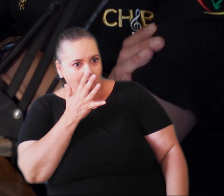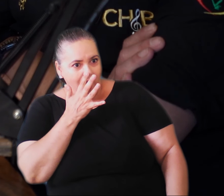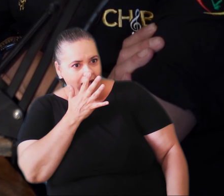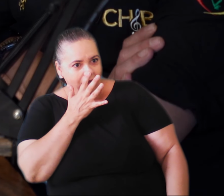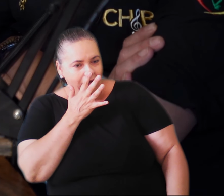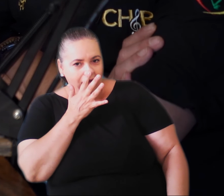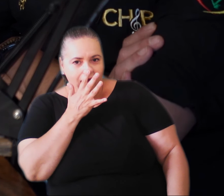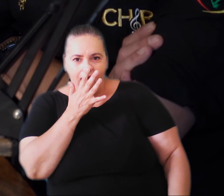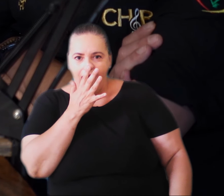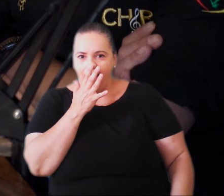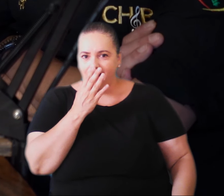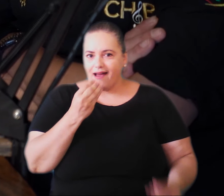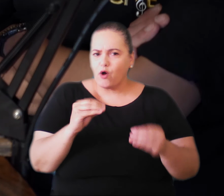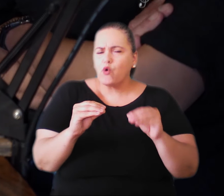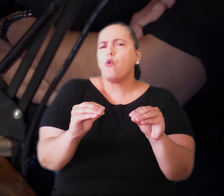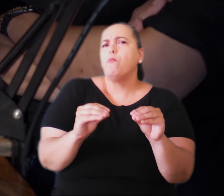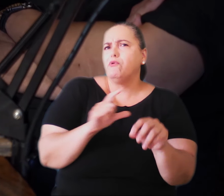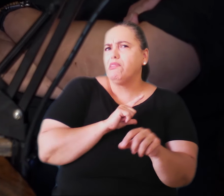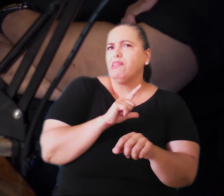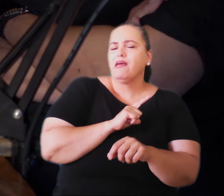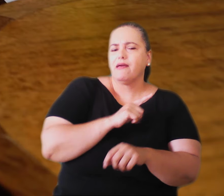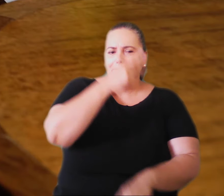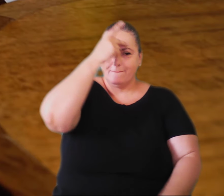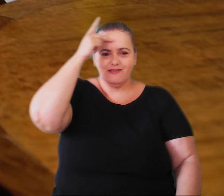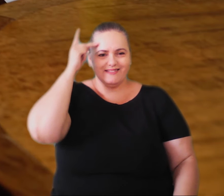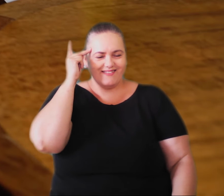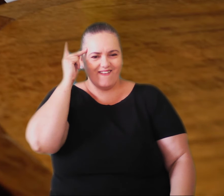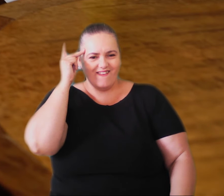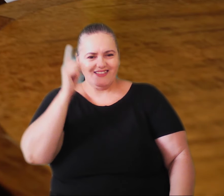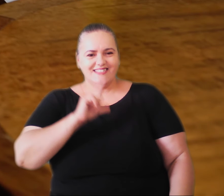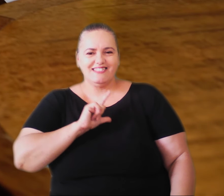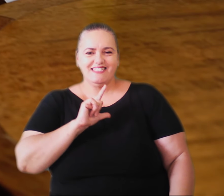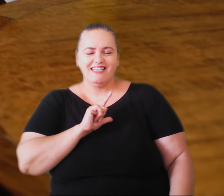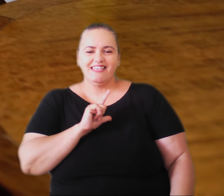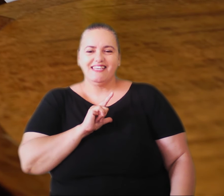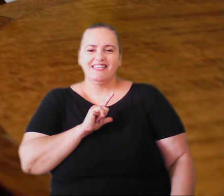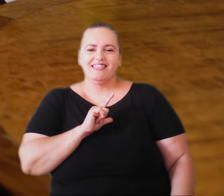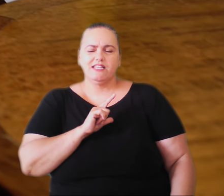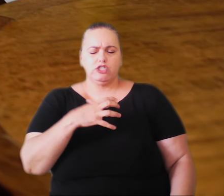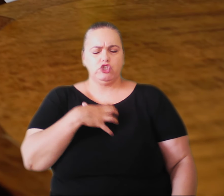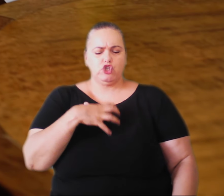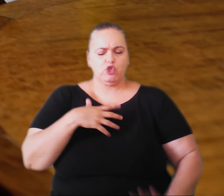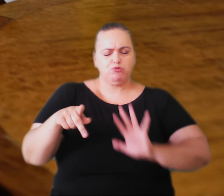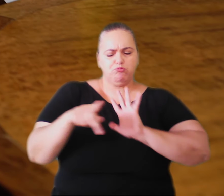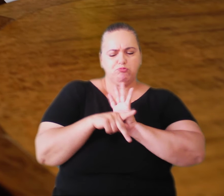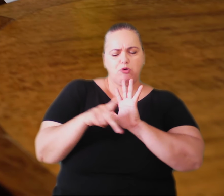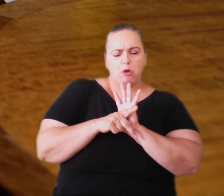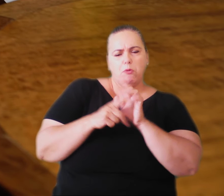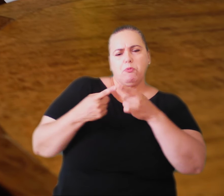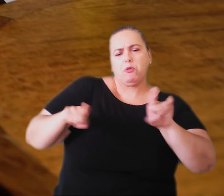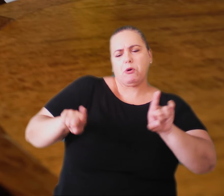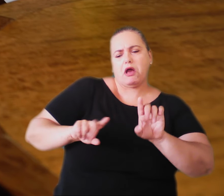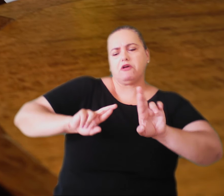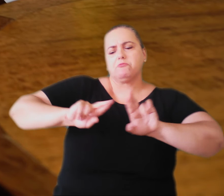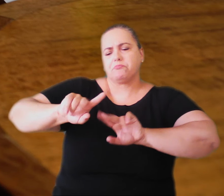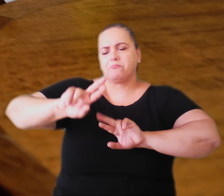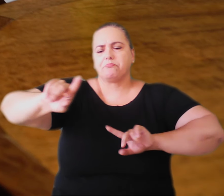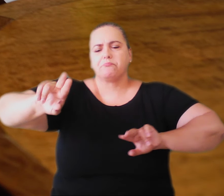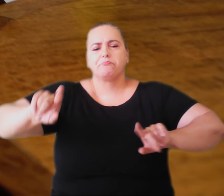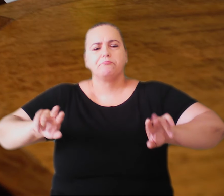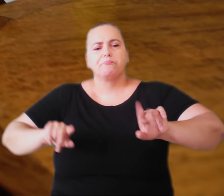aí, ó, como é que tem pessoas que têm um jeito de tocar diferente um do outro.